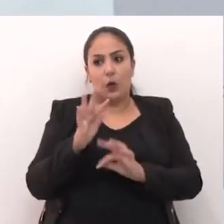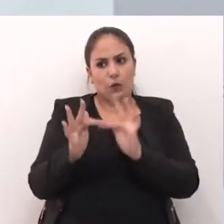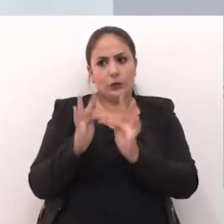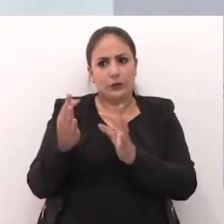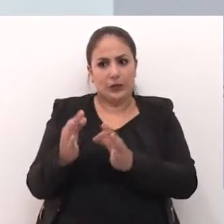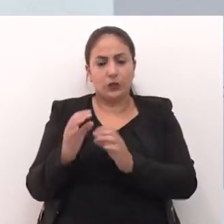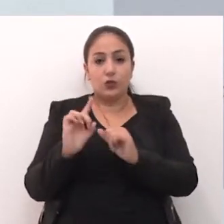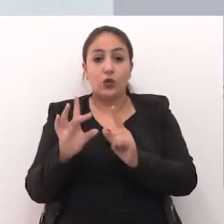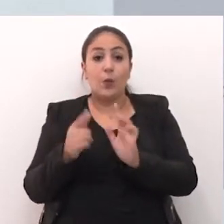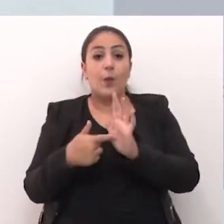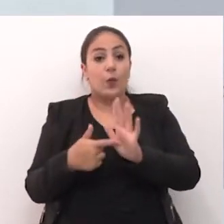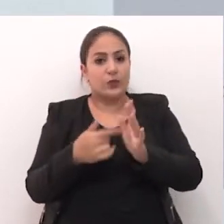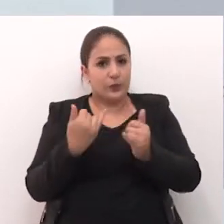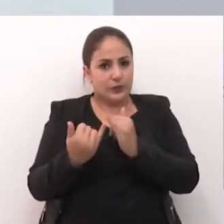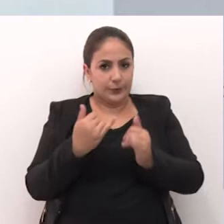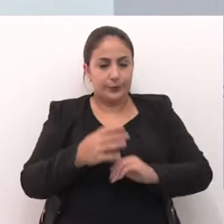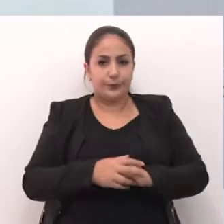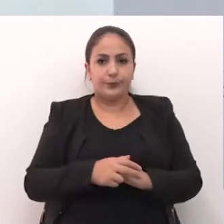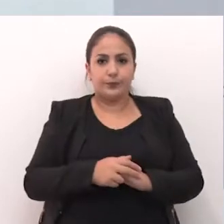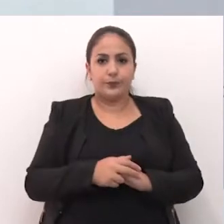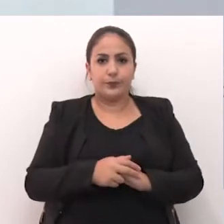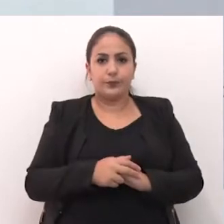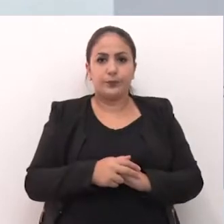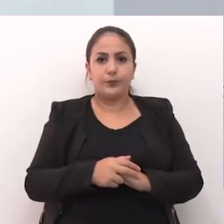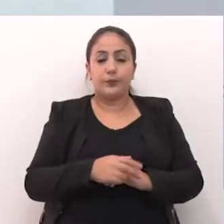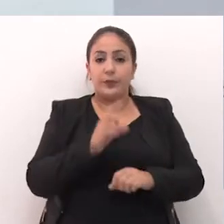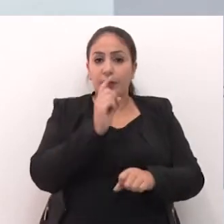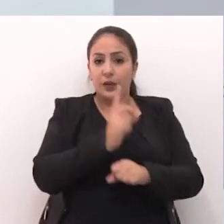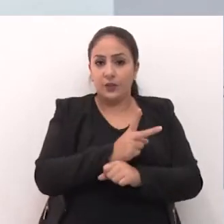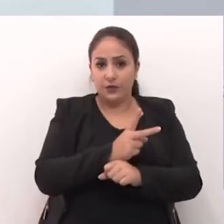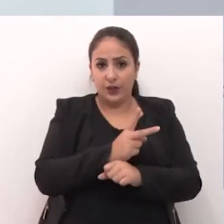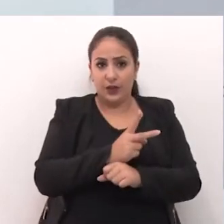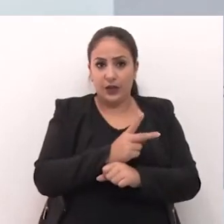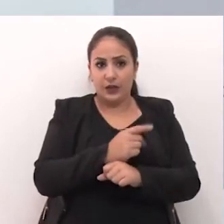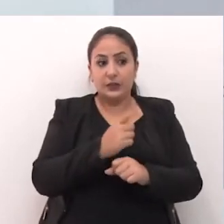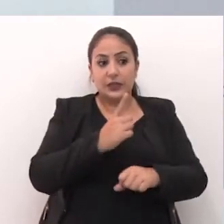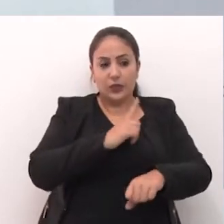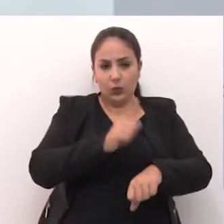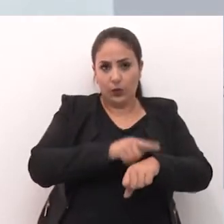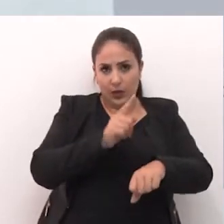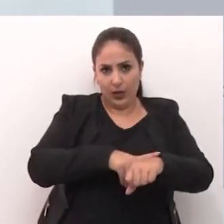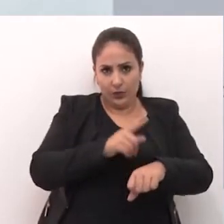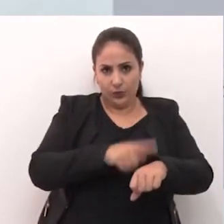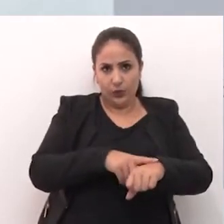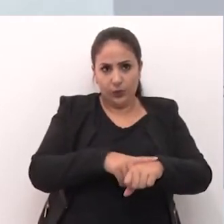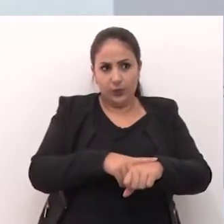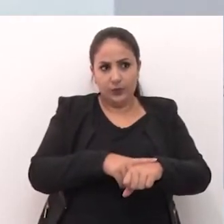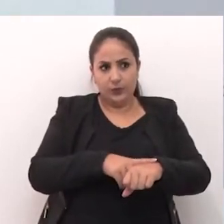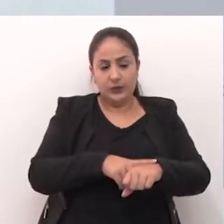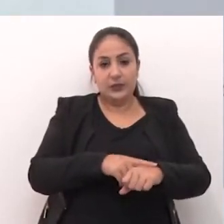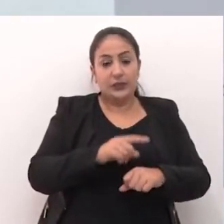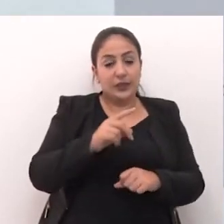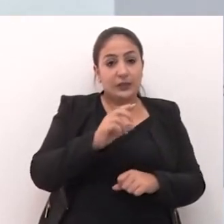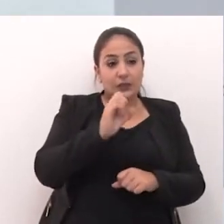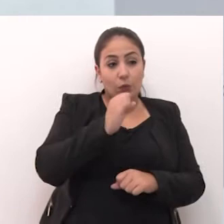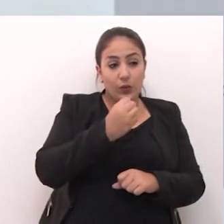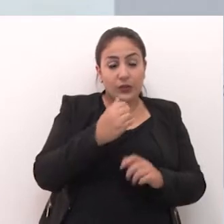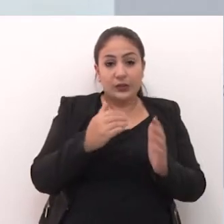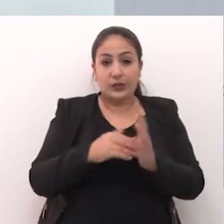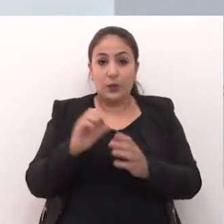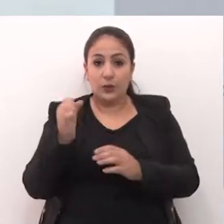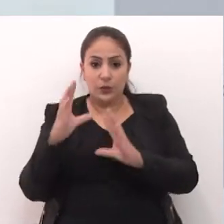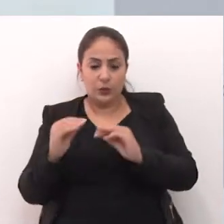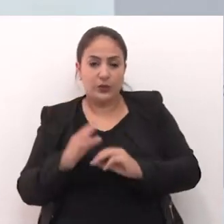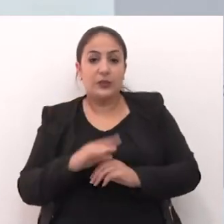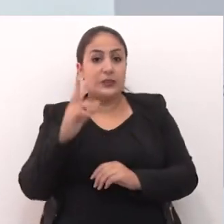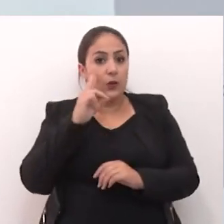tentar mostrar um denominador comum aqui. Dessas 1.200 vagas, ela é no horário comercial, das 8 às 18 horas. Então, de segunda a sexta, elas